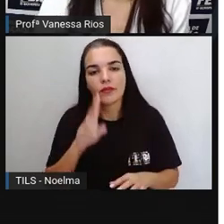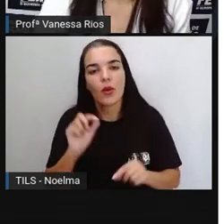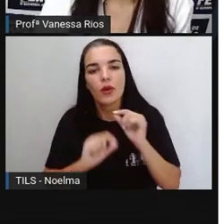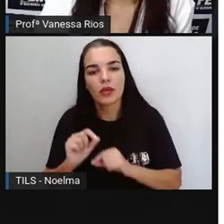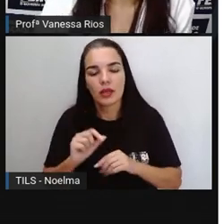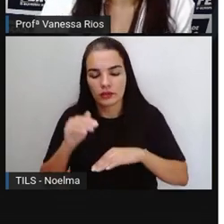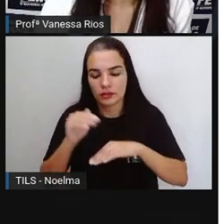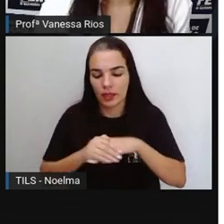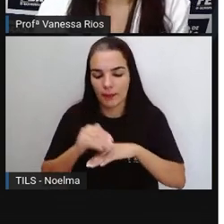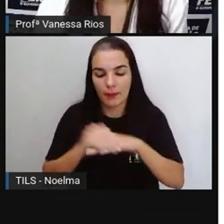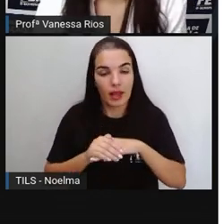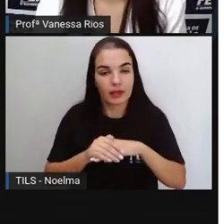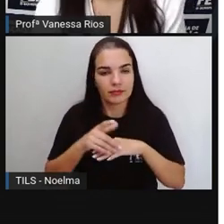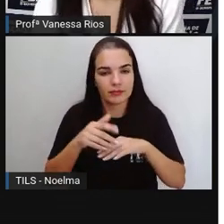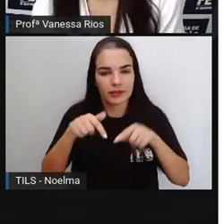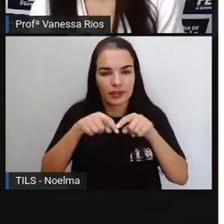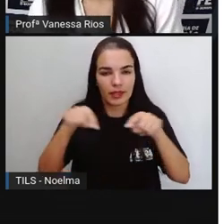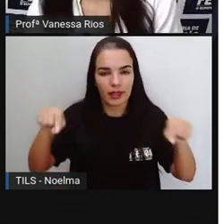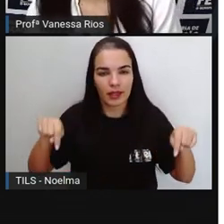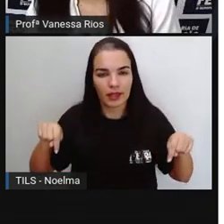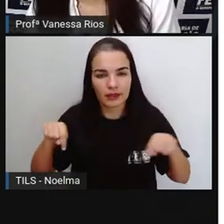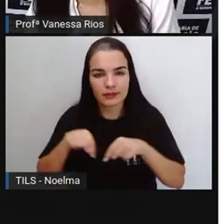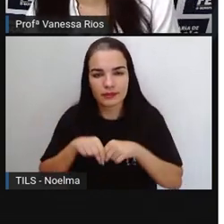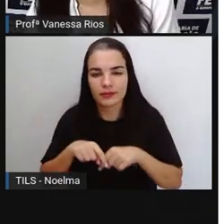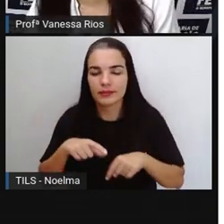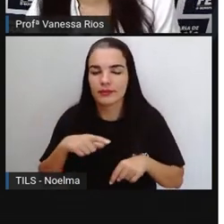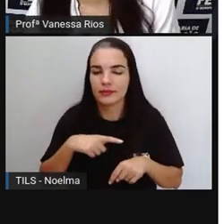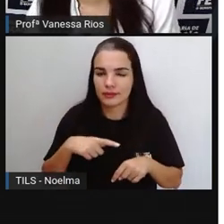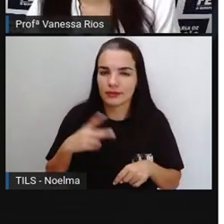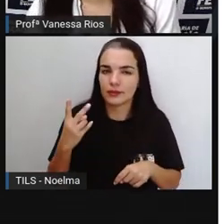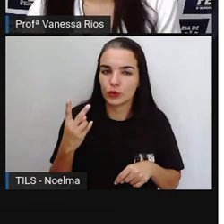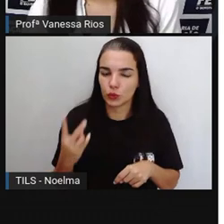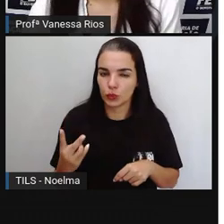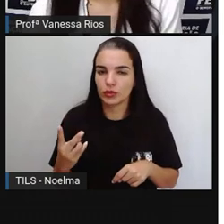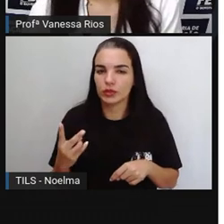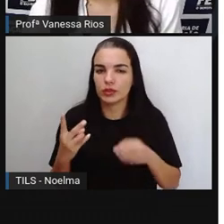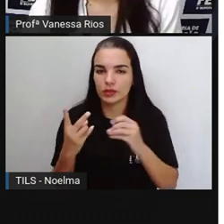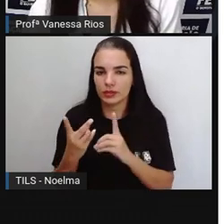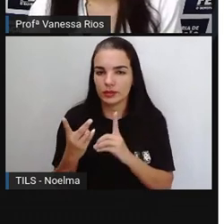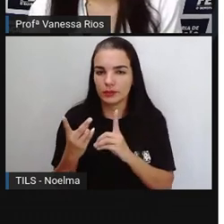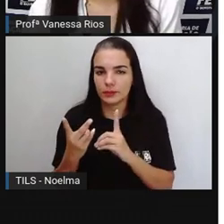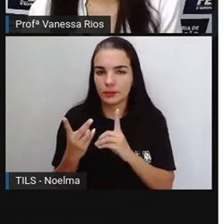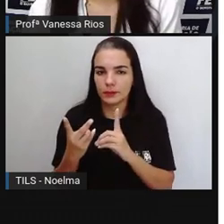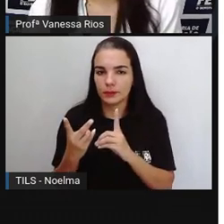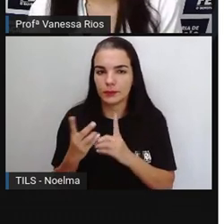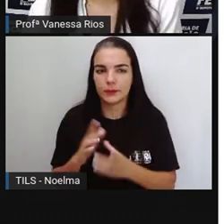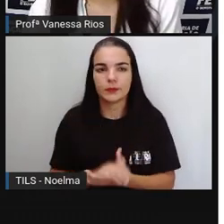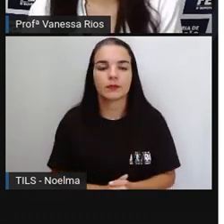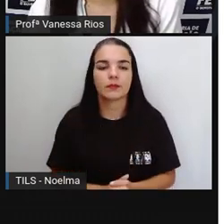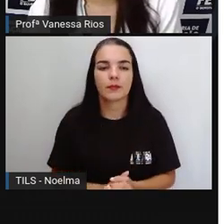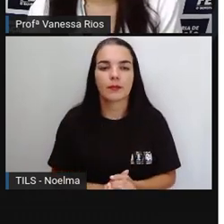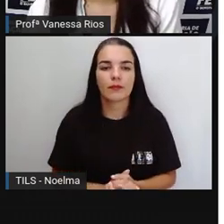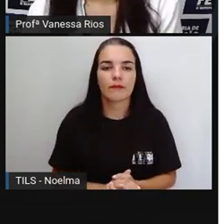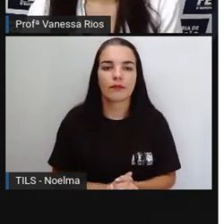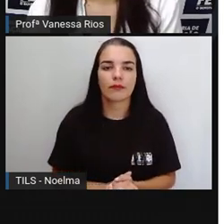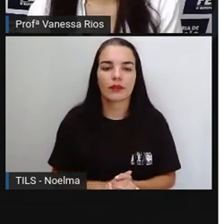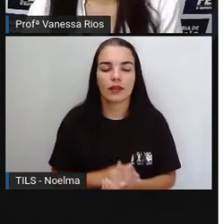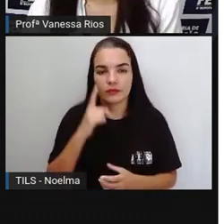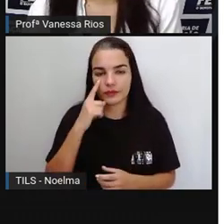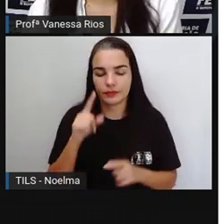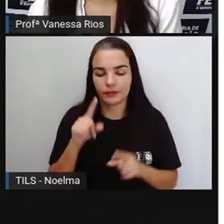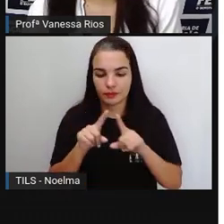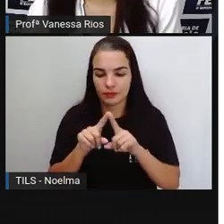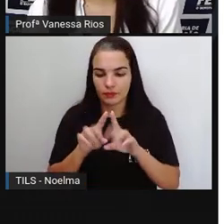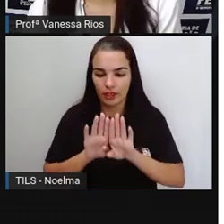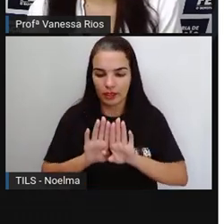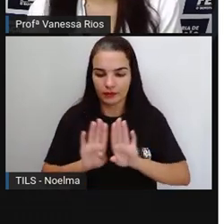figura tridimensional é formada por figuras bidimensionais. E nesse caso aqui, os lados da